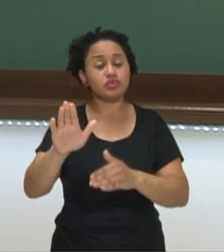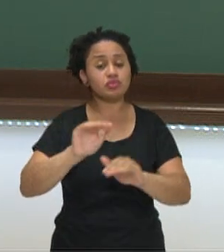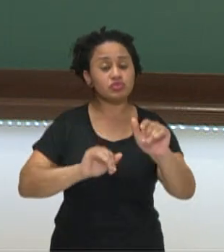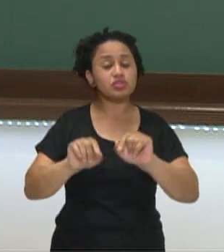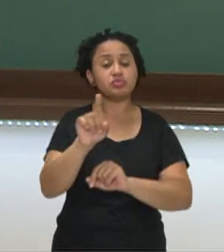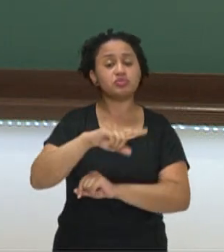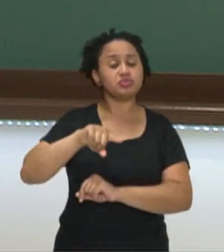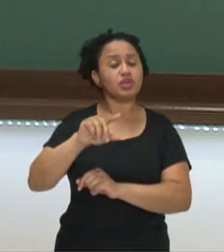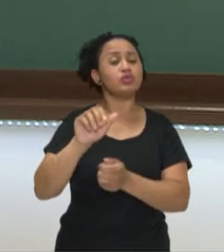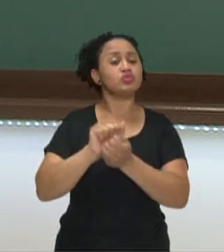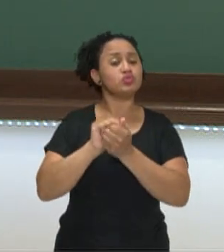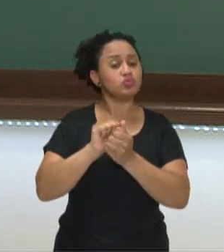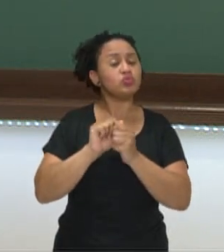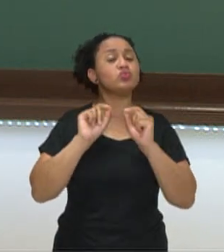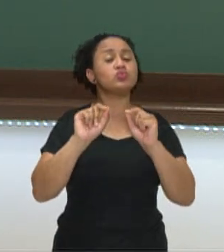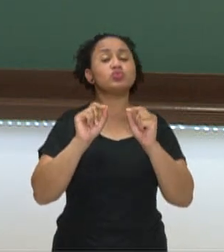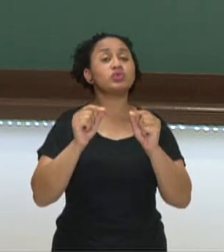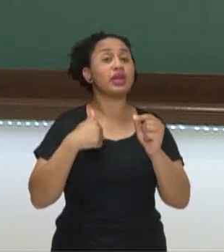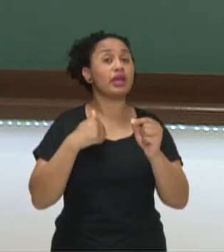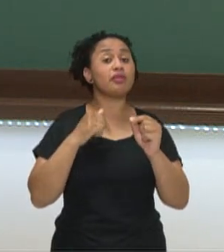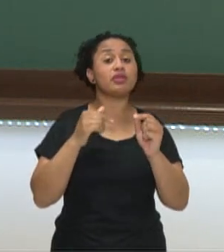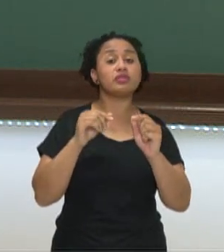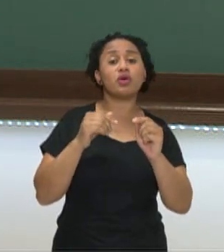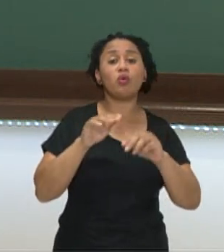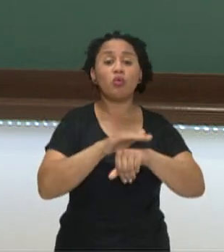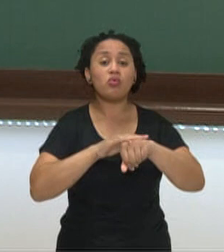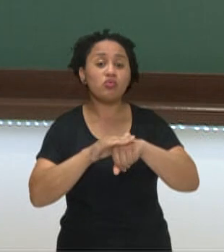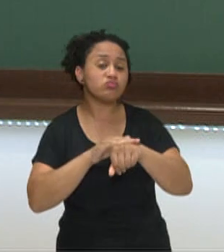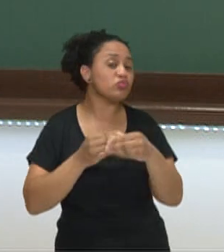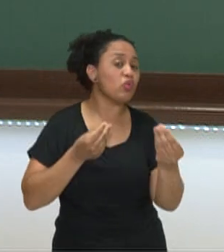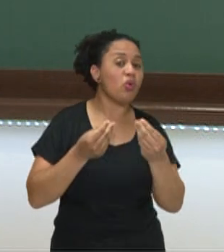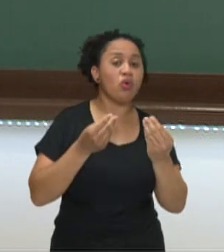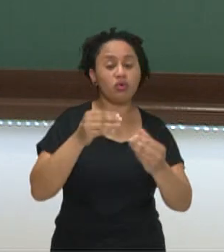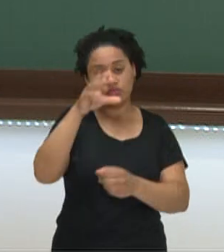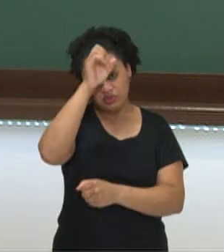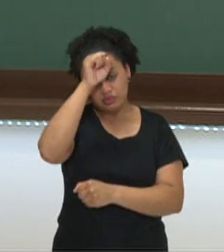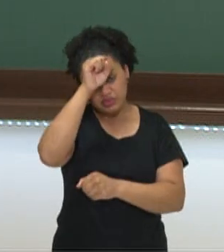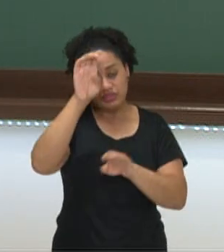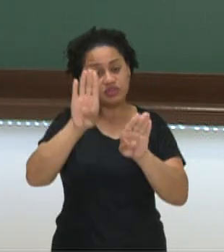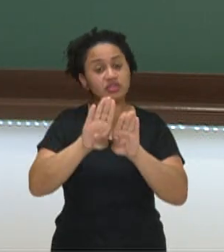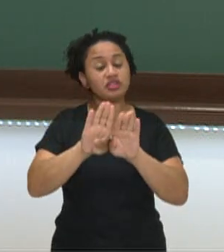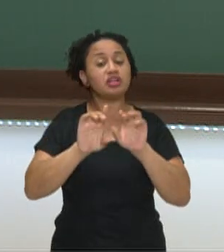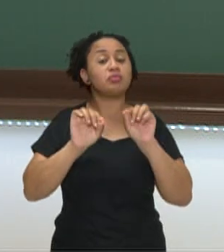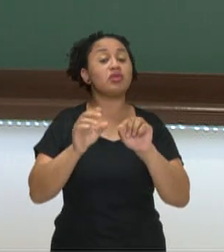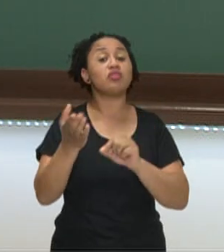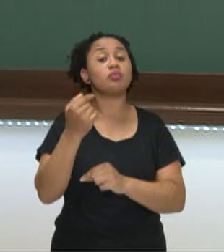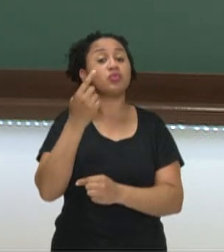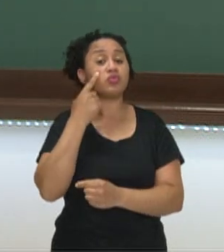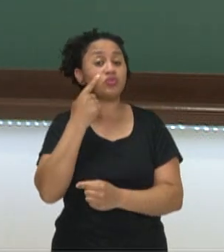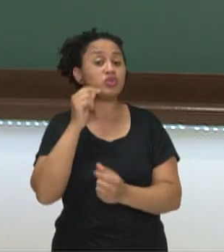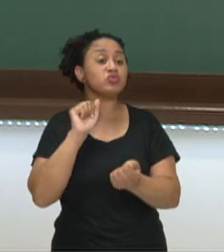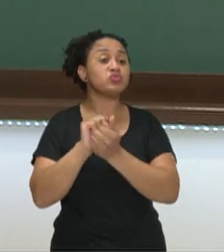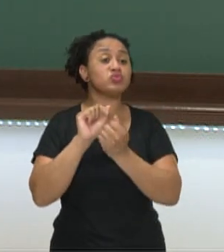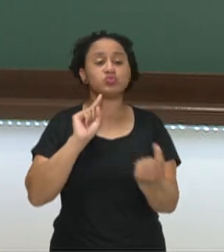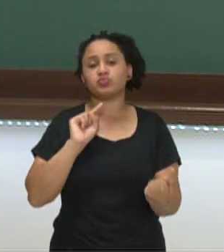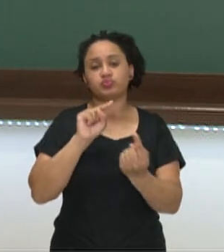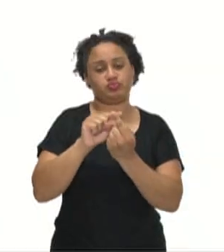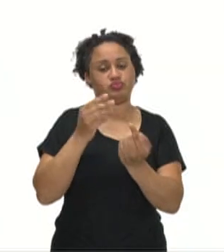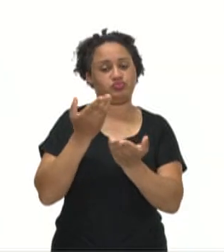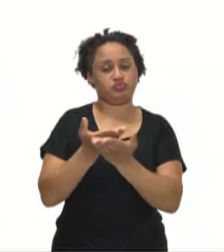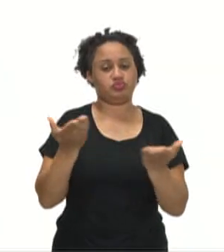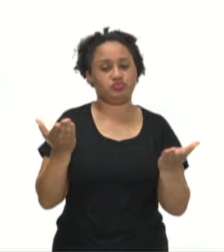esse bate-papo sobre como eu aprendo e também convido você a dar uma olhadinha nos nossos objetivos de aula,